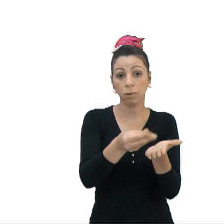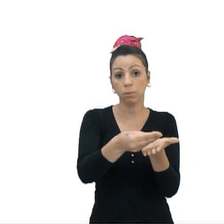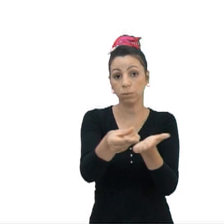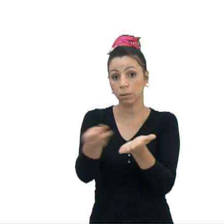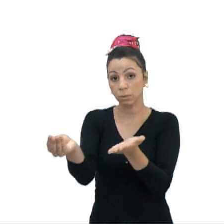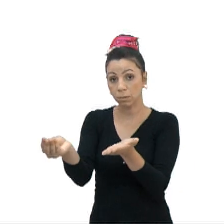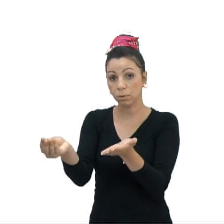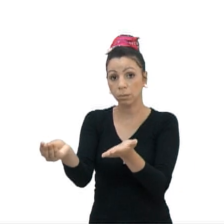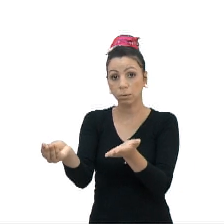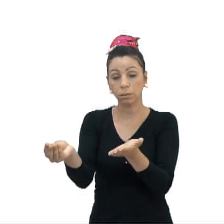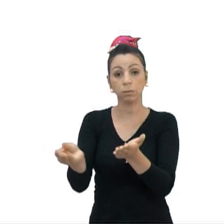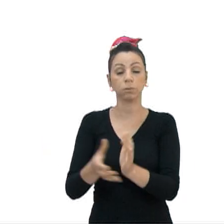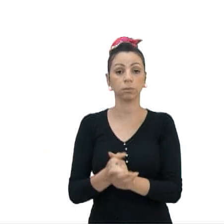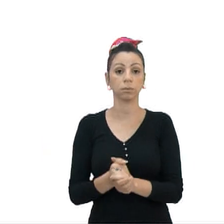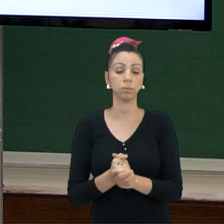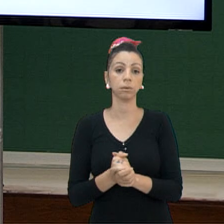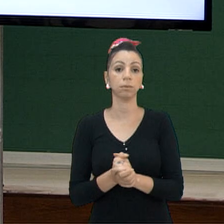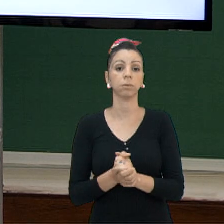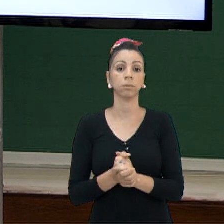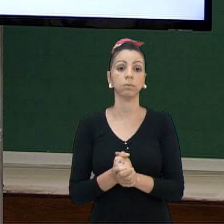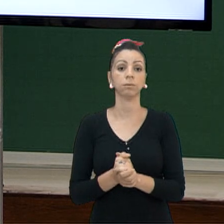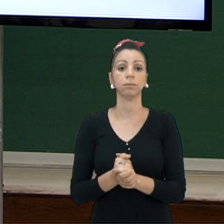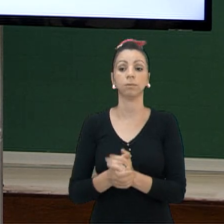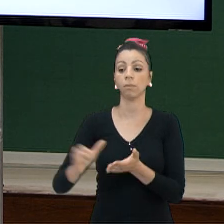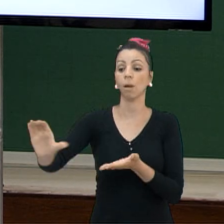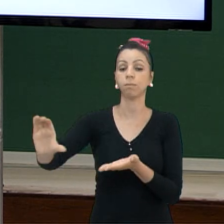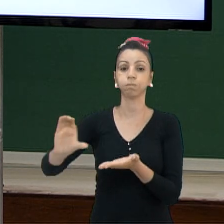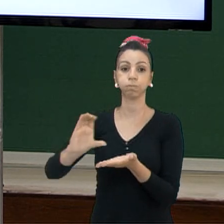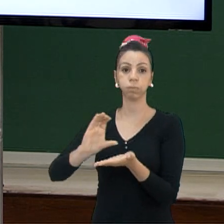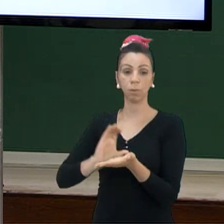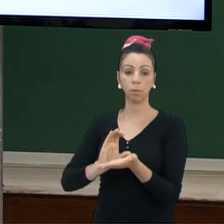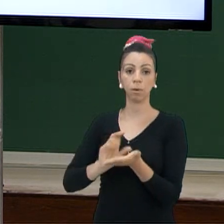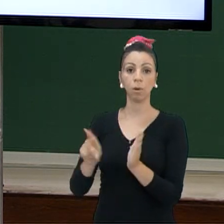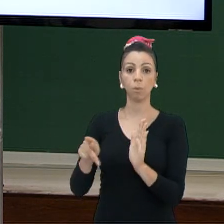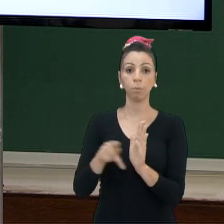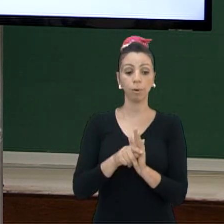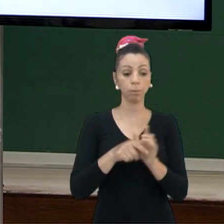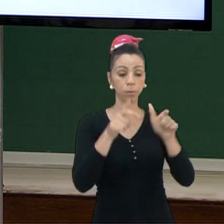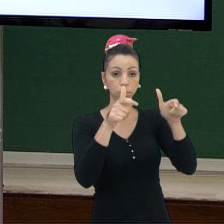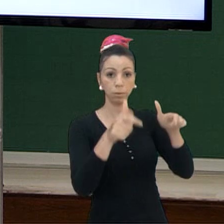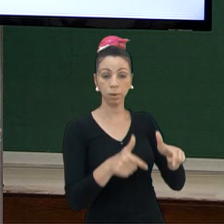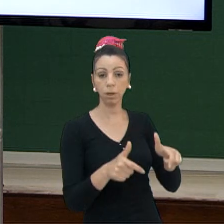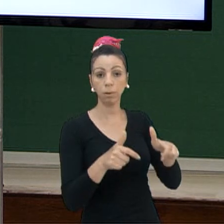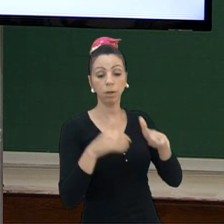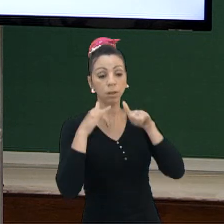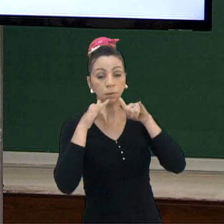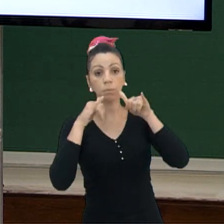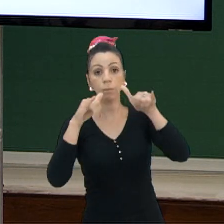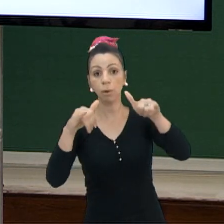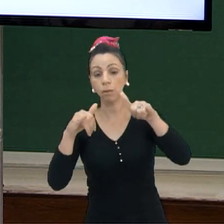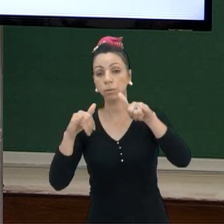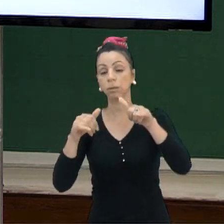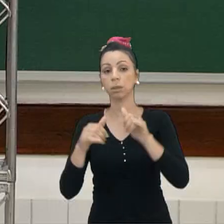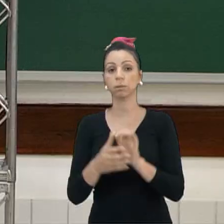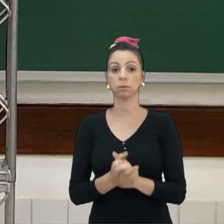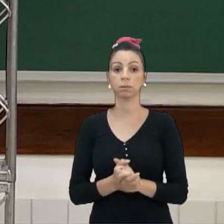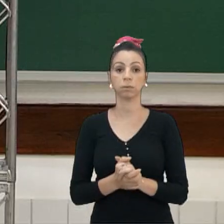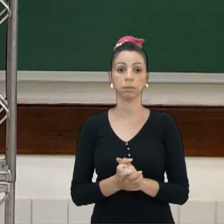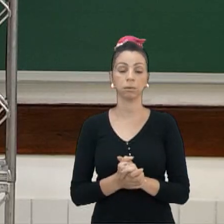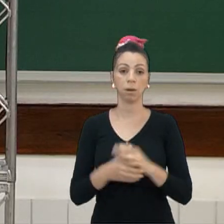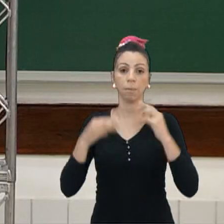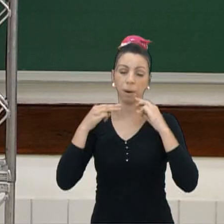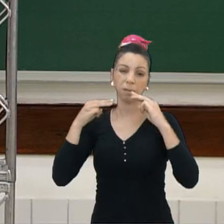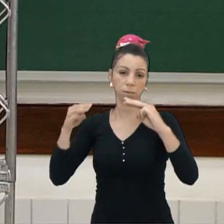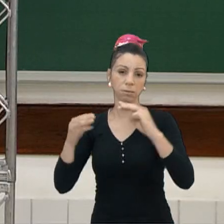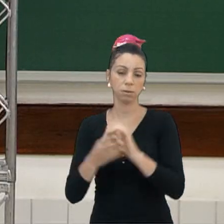eles são patrocinados por esses locais que eles acabam anunciando no folheto. Então, esses anúncios